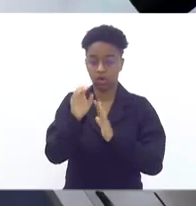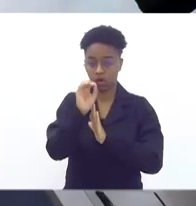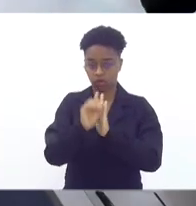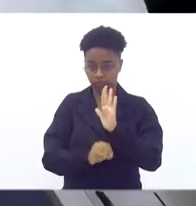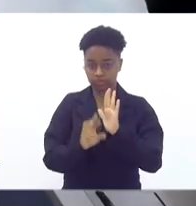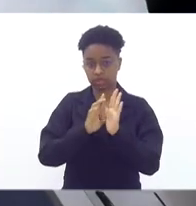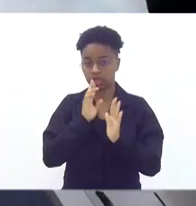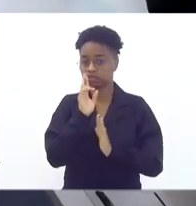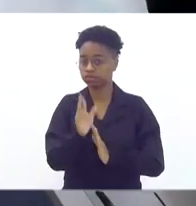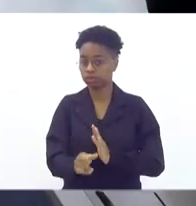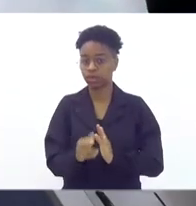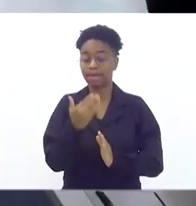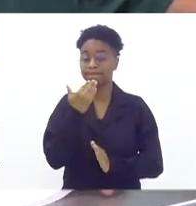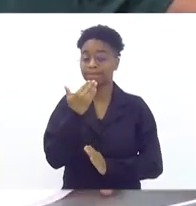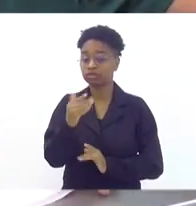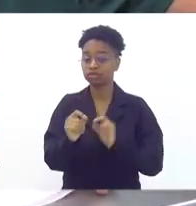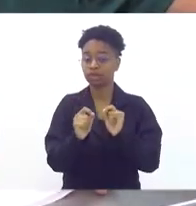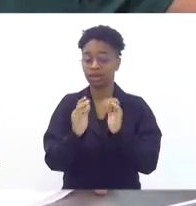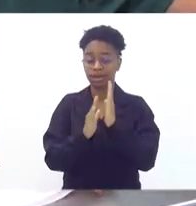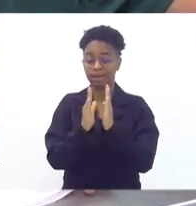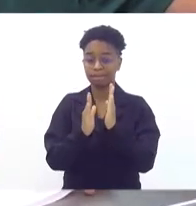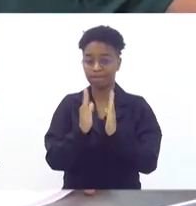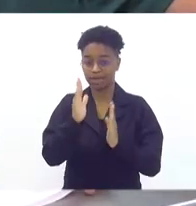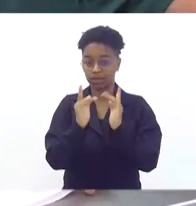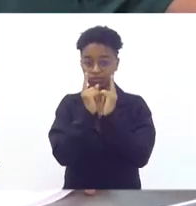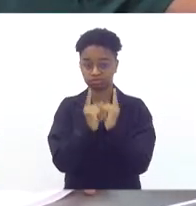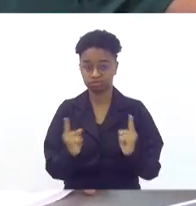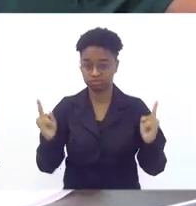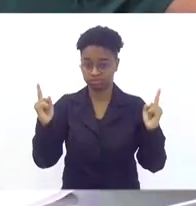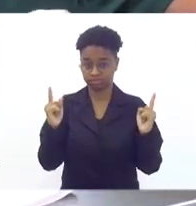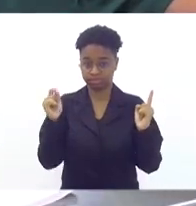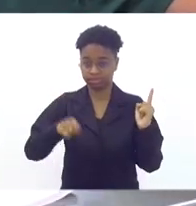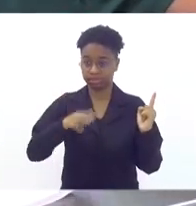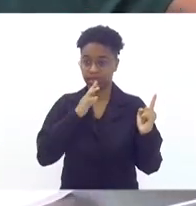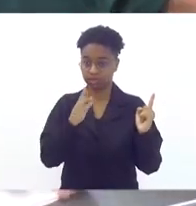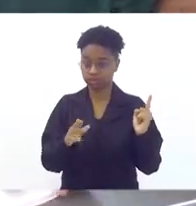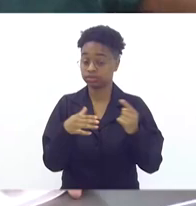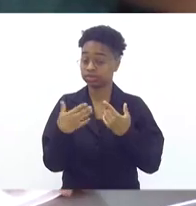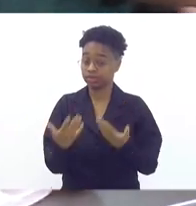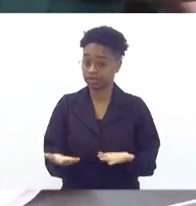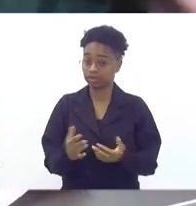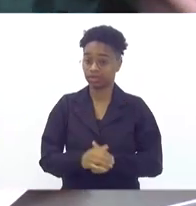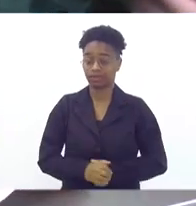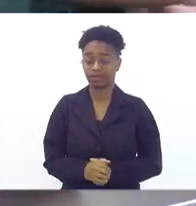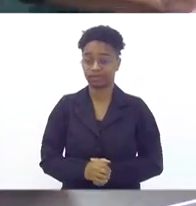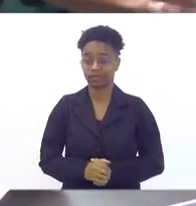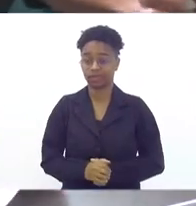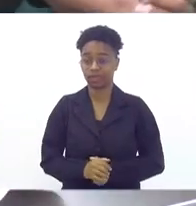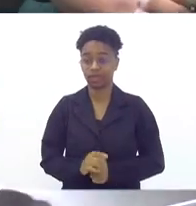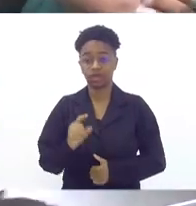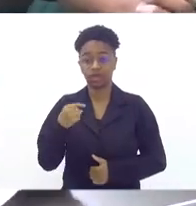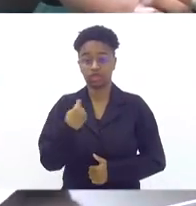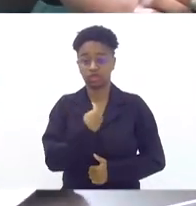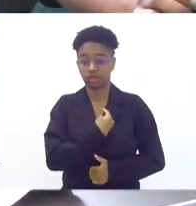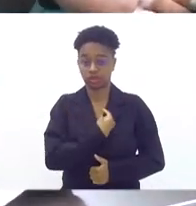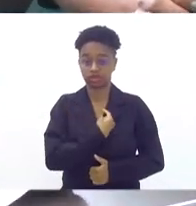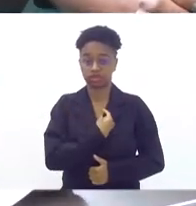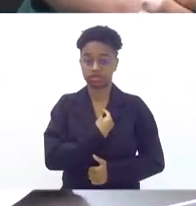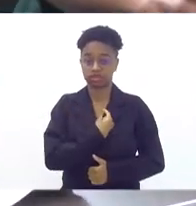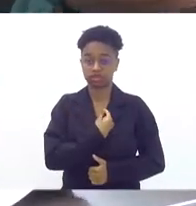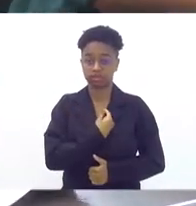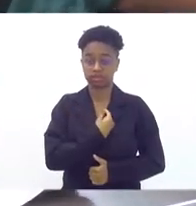foi respondido pedindo mais prazo para responder então nós vamos fazer a imprensa